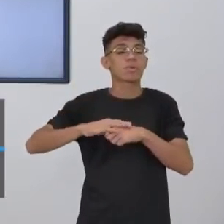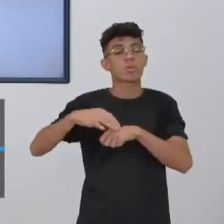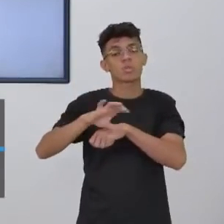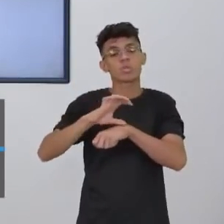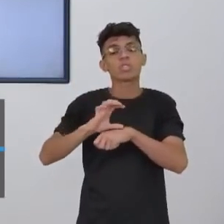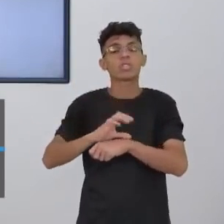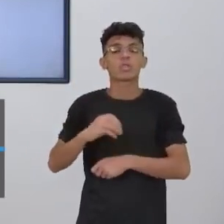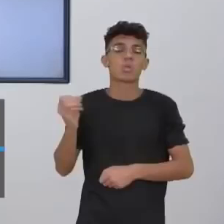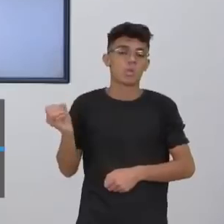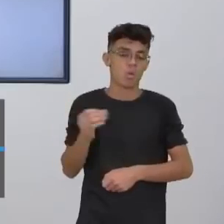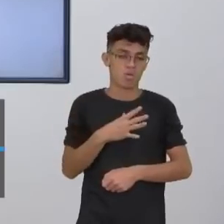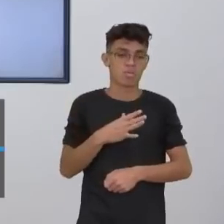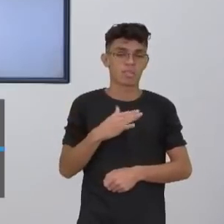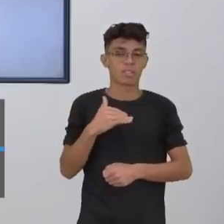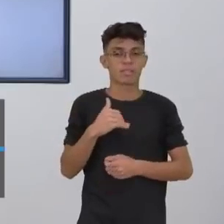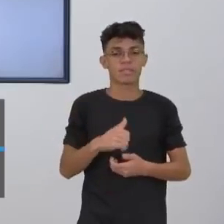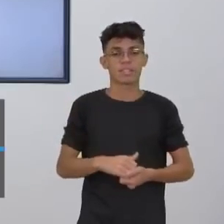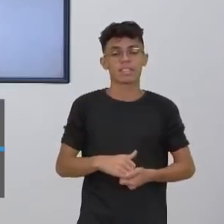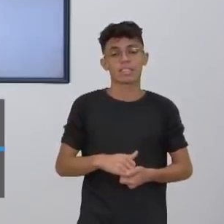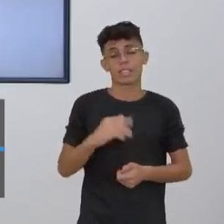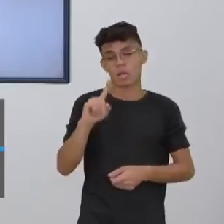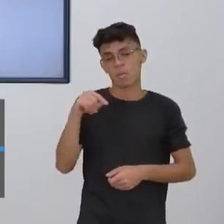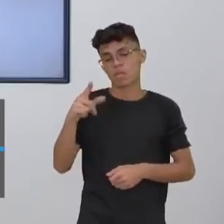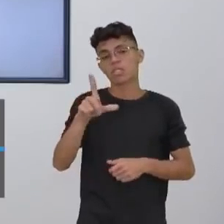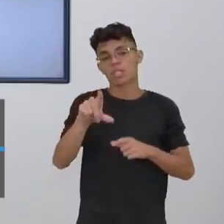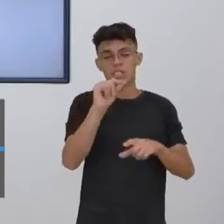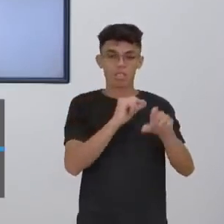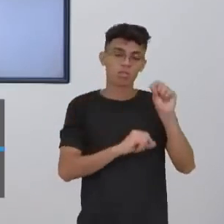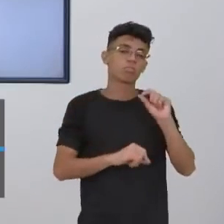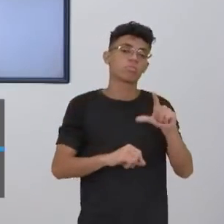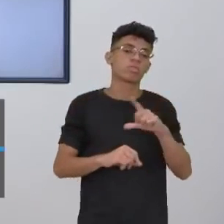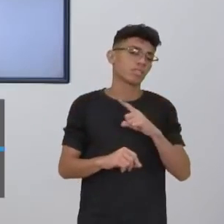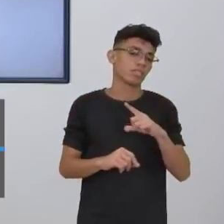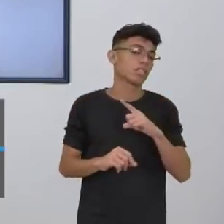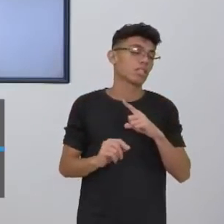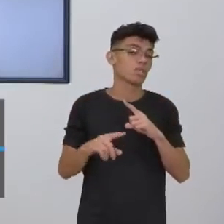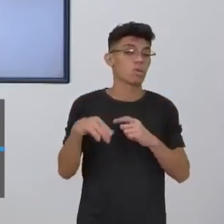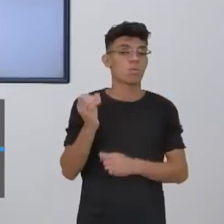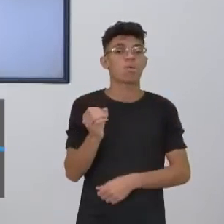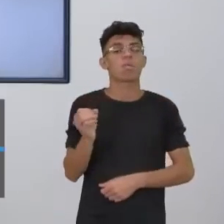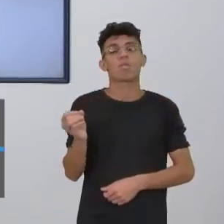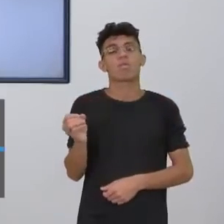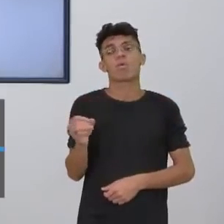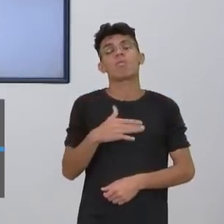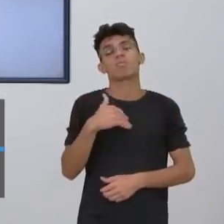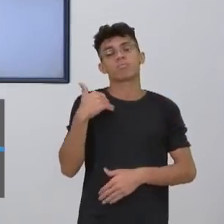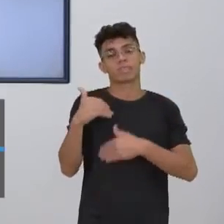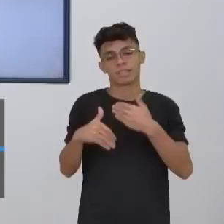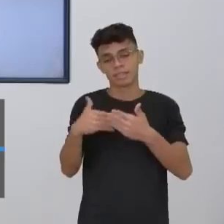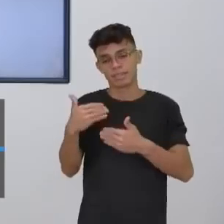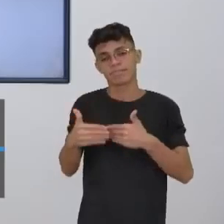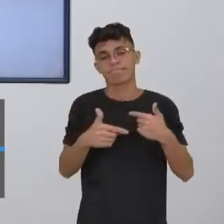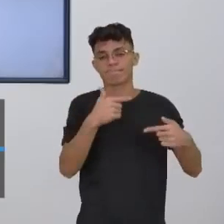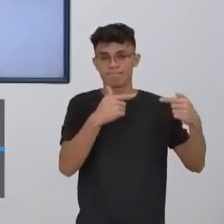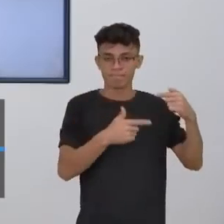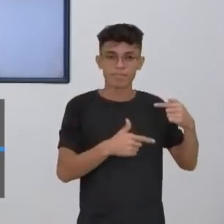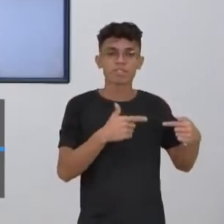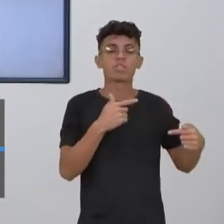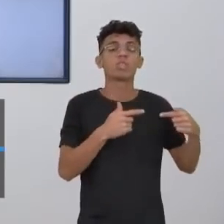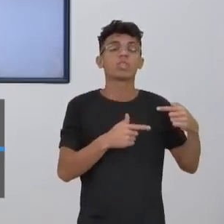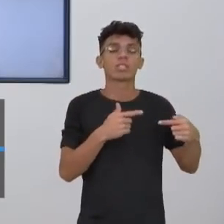em vigor. A partir daí teríamos eleições e aí um novo processo político